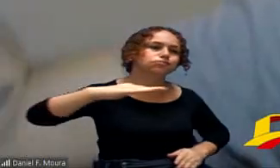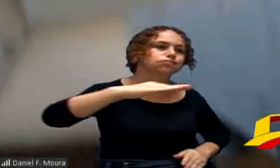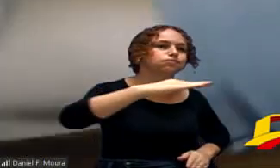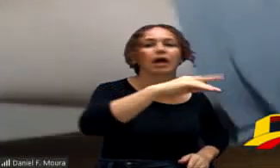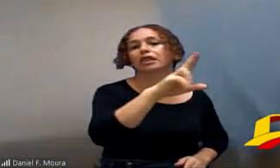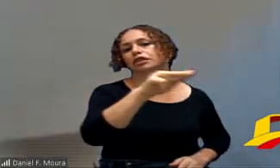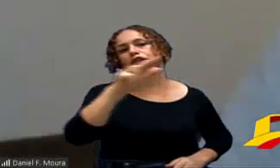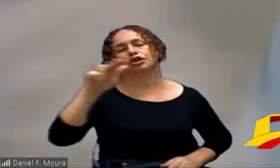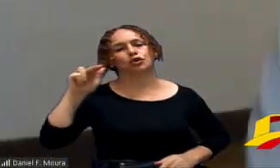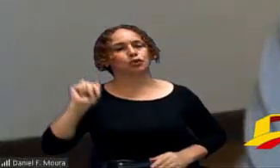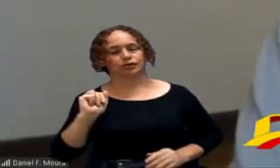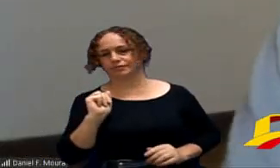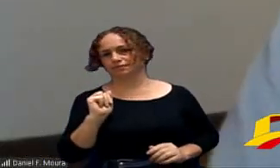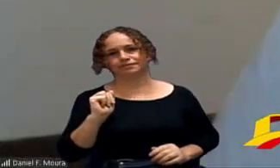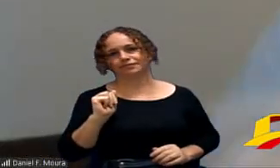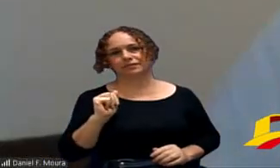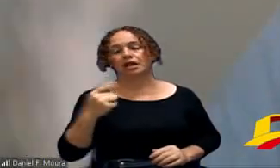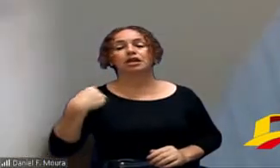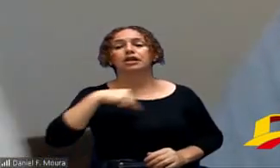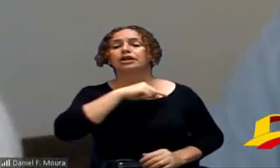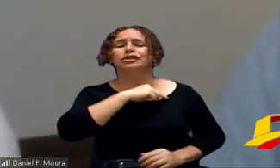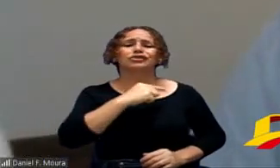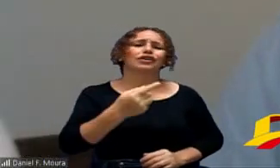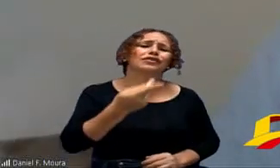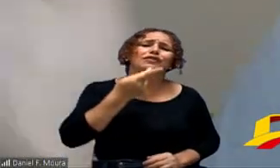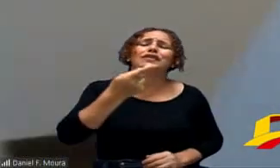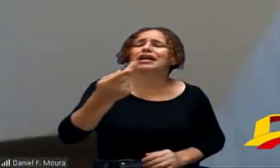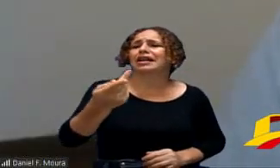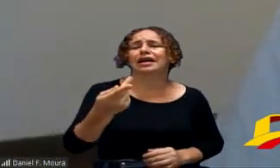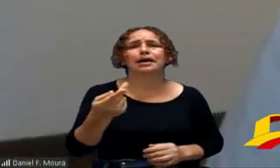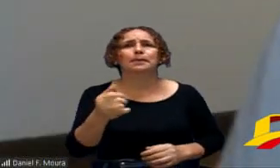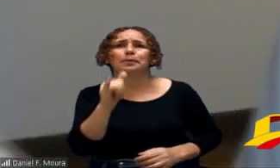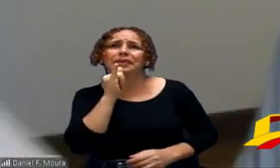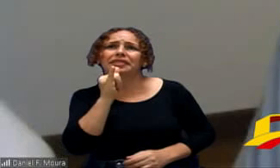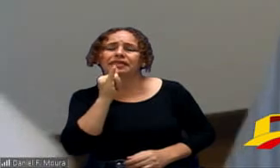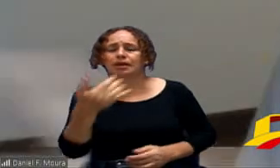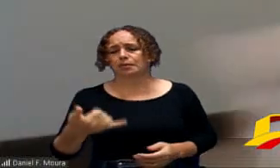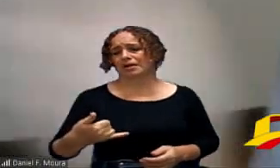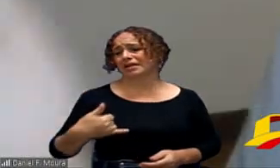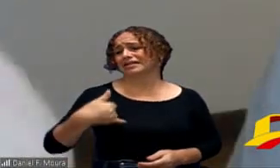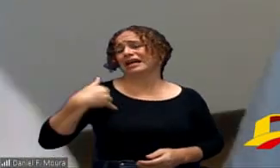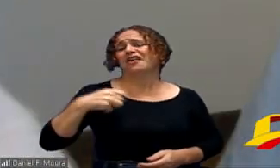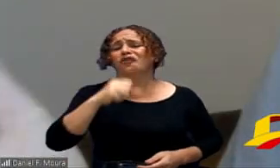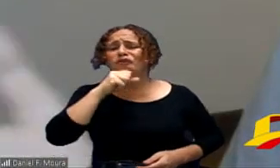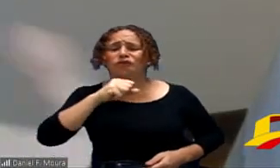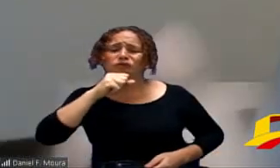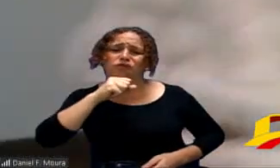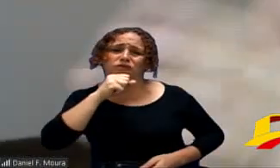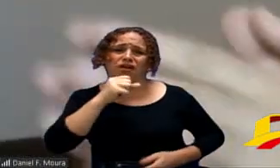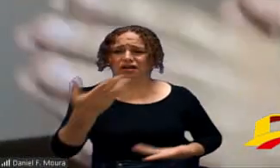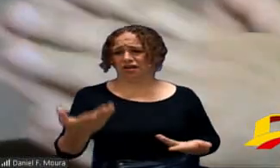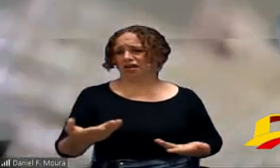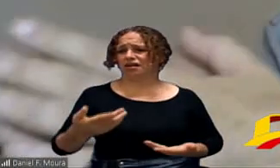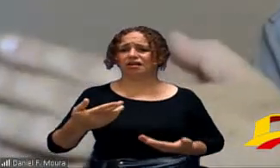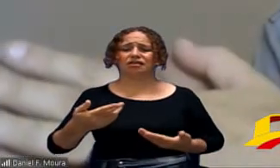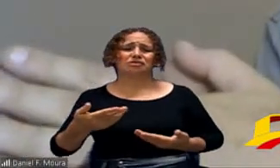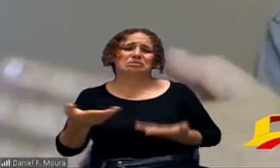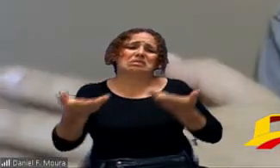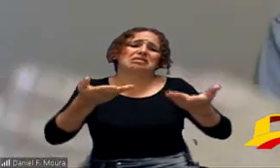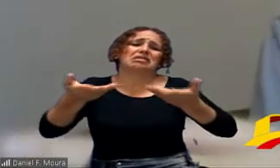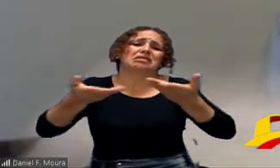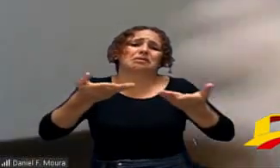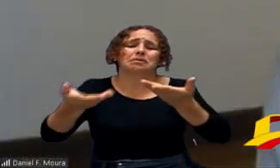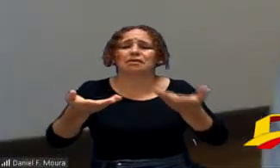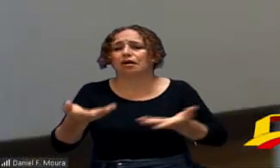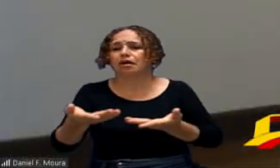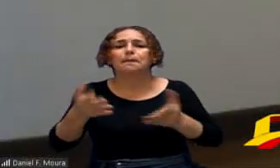academia, idosos passeiam. A gente não pode ficar colocando para tanto idoso etarismo, sabe? Isso é um absurdo falar disso. Então, quando você não tem argumentação